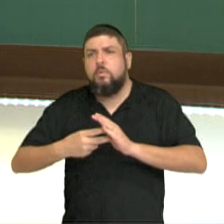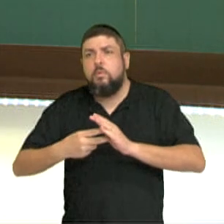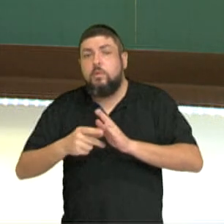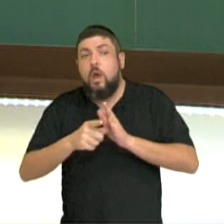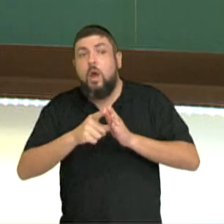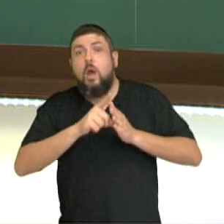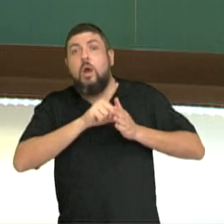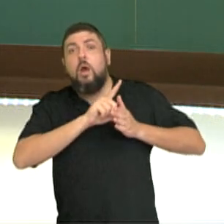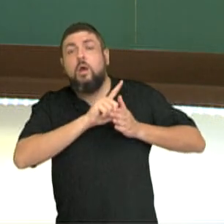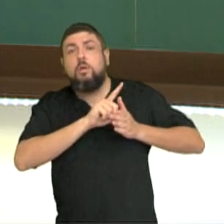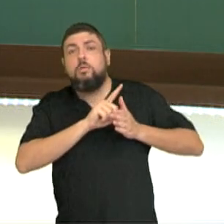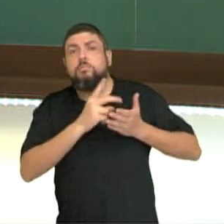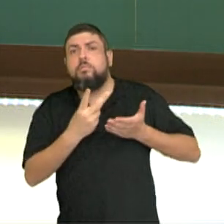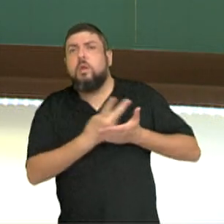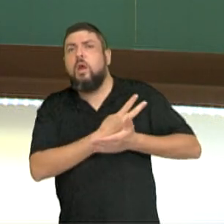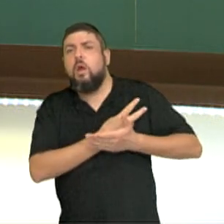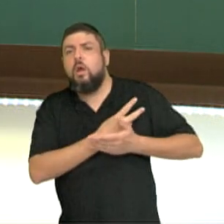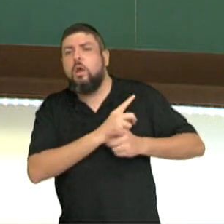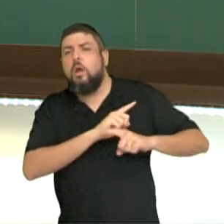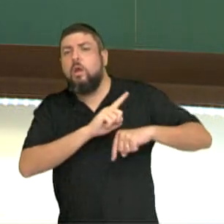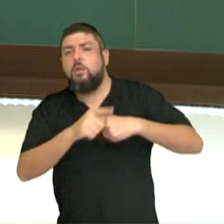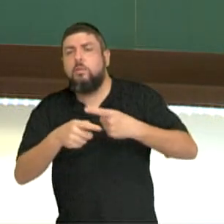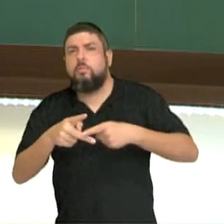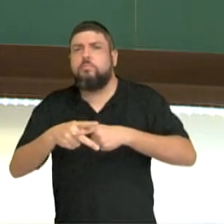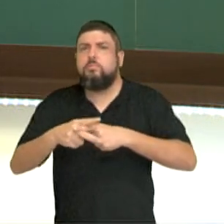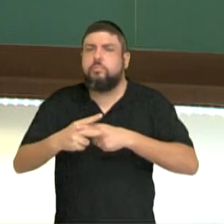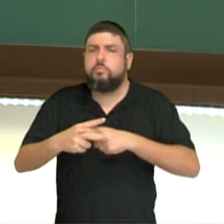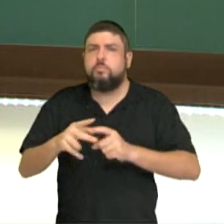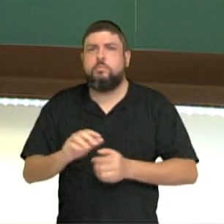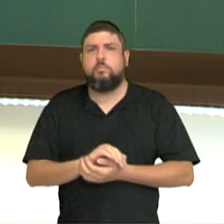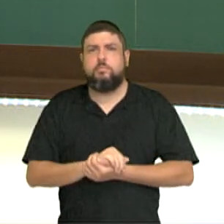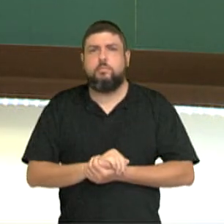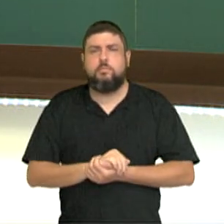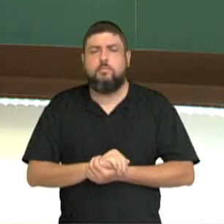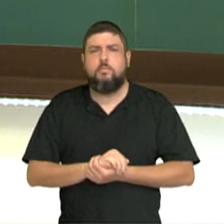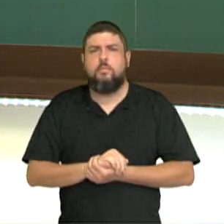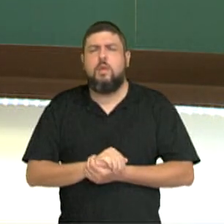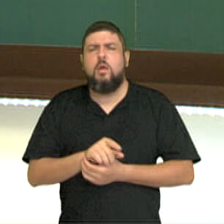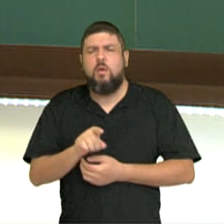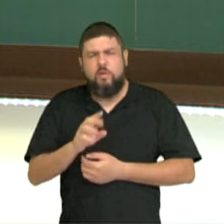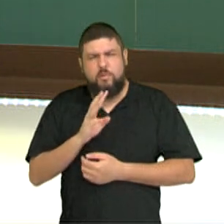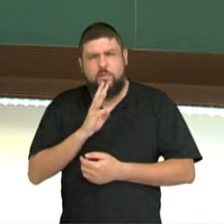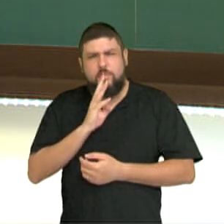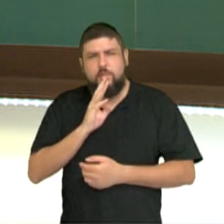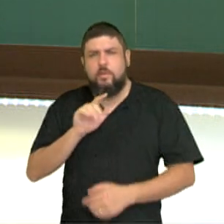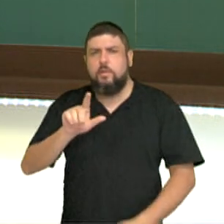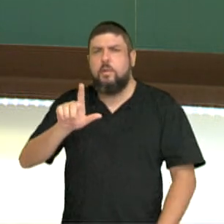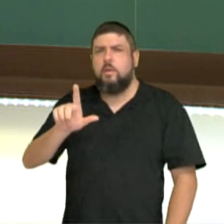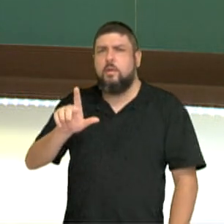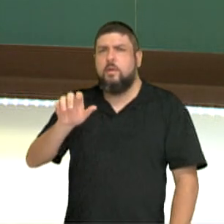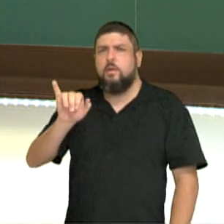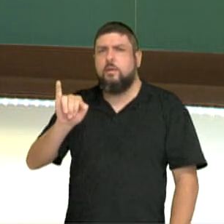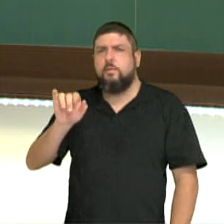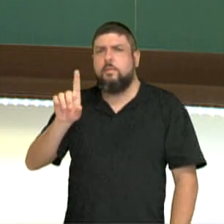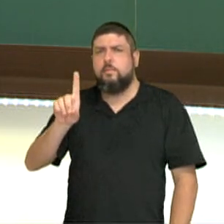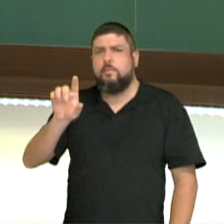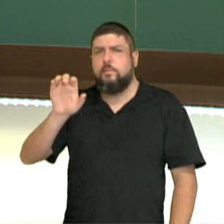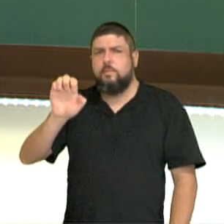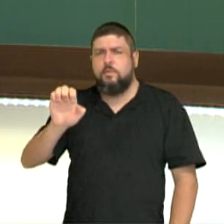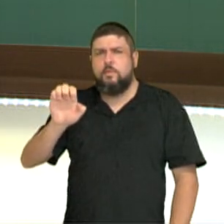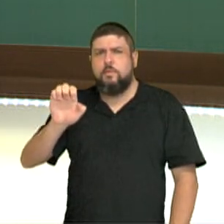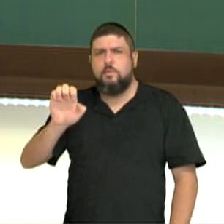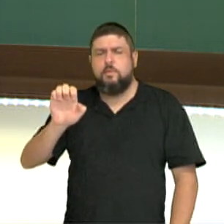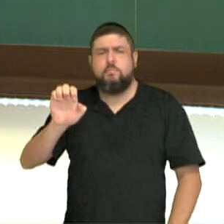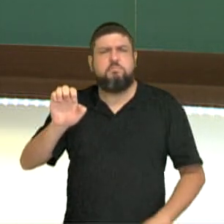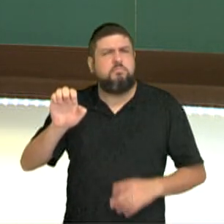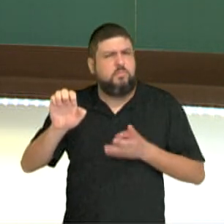apresentada originalmente. Beleza? Você sabe o que é lead? O que é o lead de uma notícia? Né? Por que que ele